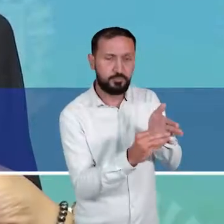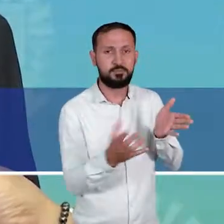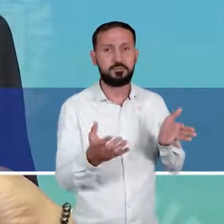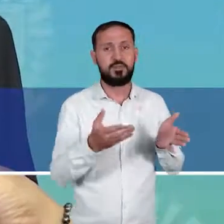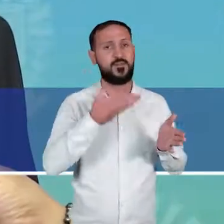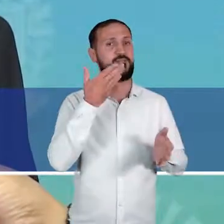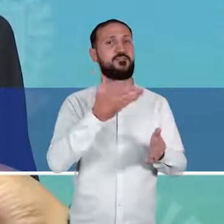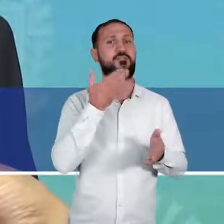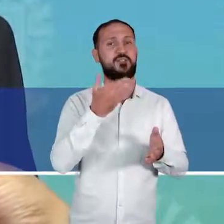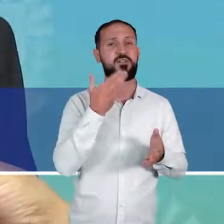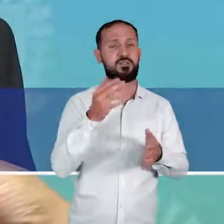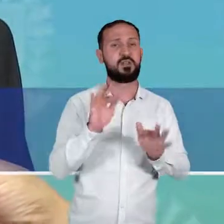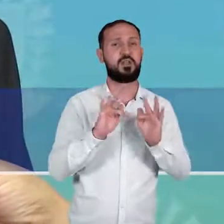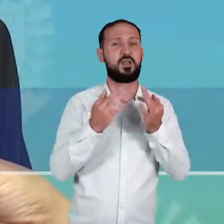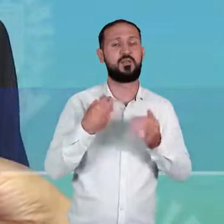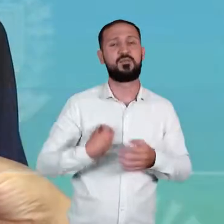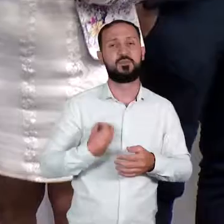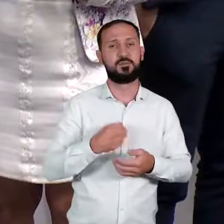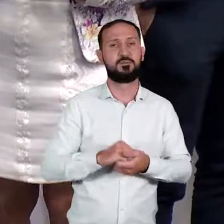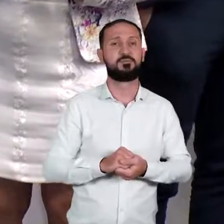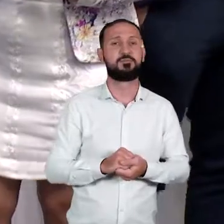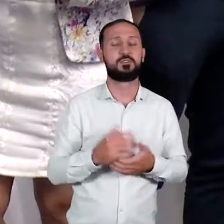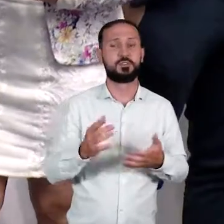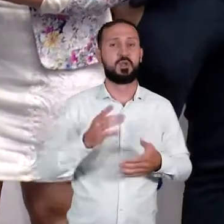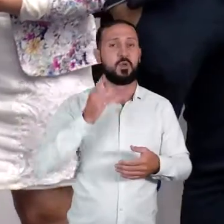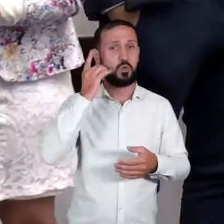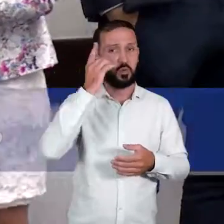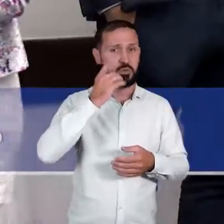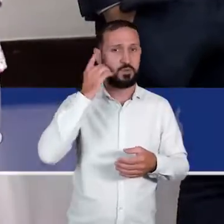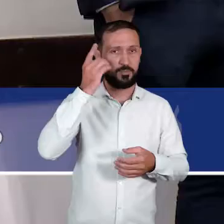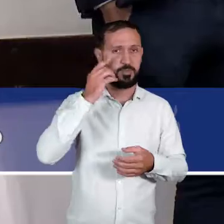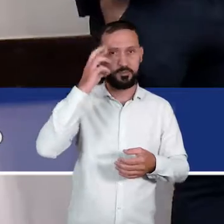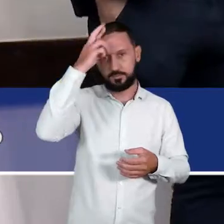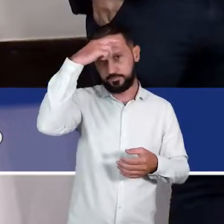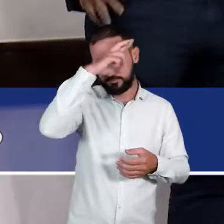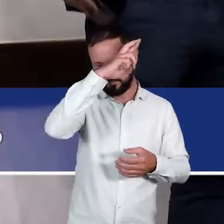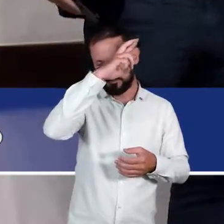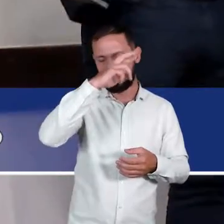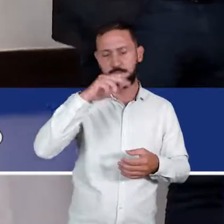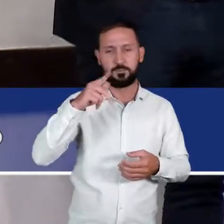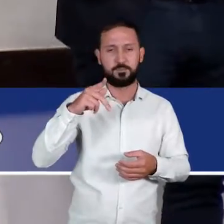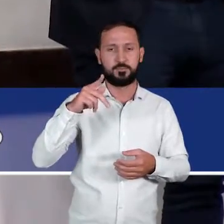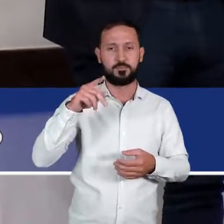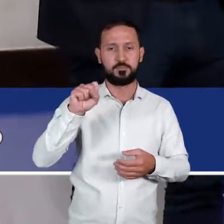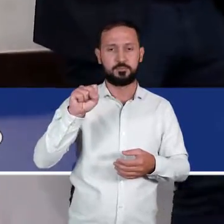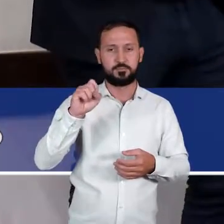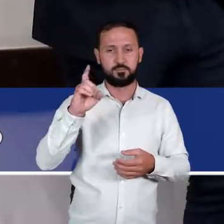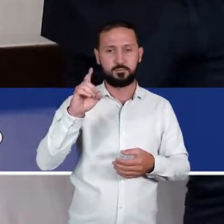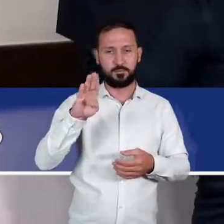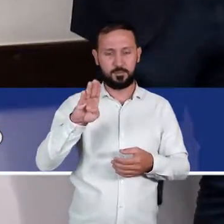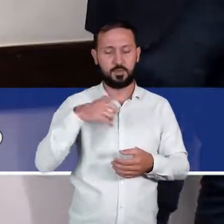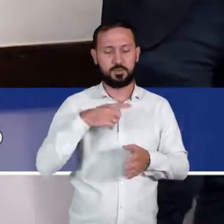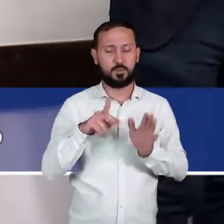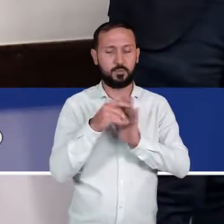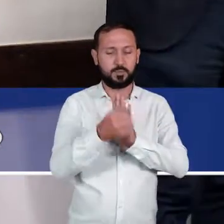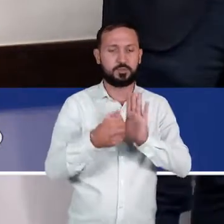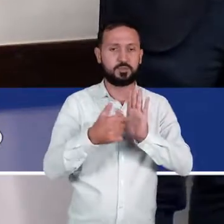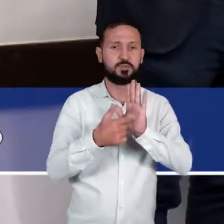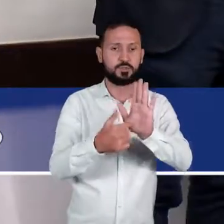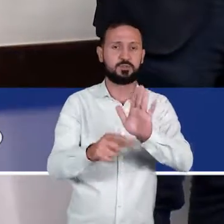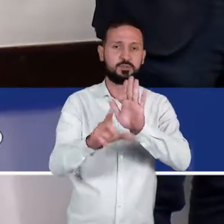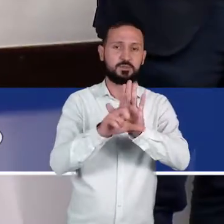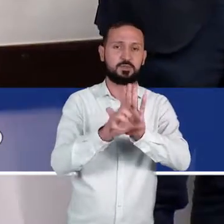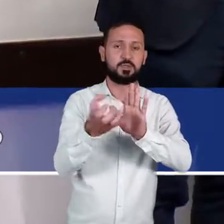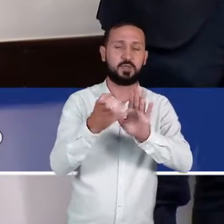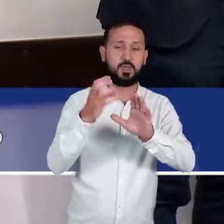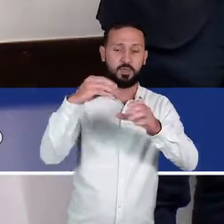Isso facilitaria muito a vida dessas pessoas. Já o deputado Rinaldo Modesto, do PSDB, apresentou o projeto de lei que pretende instituir